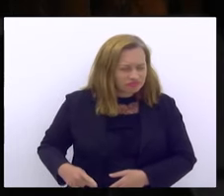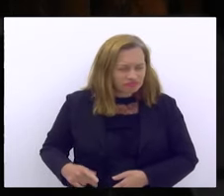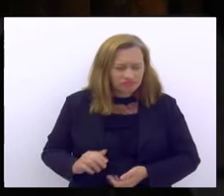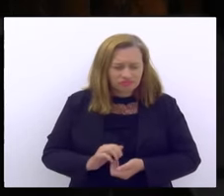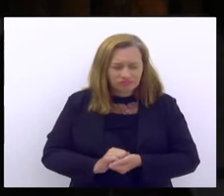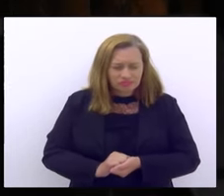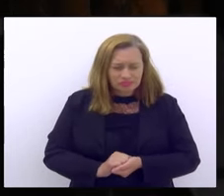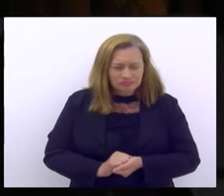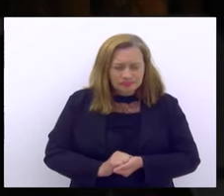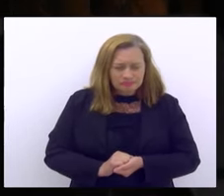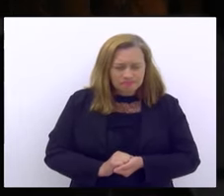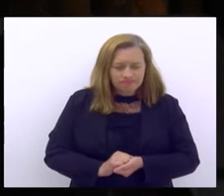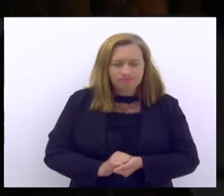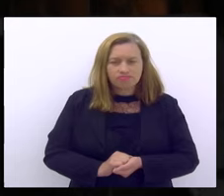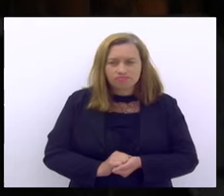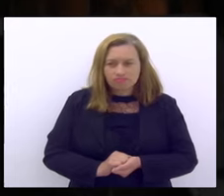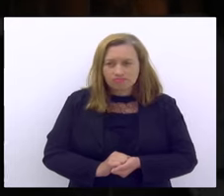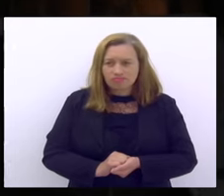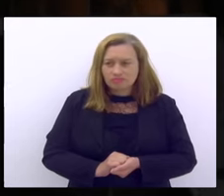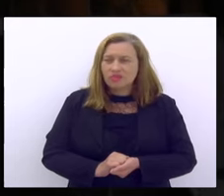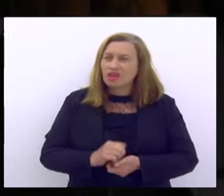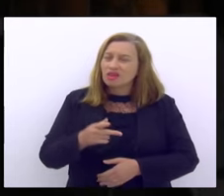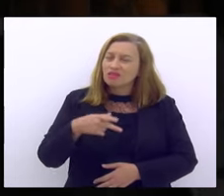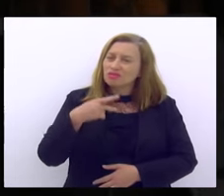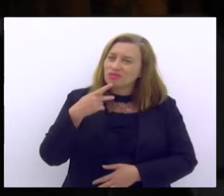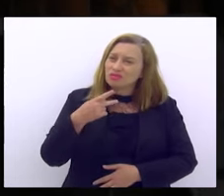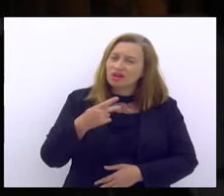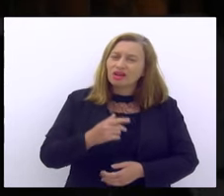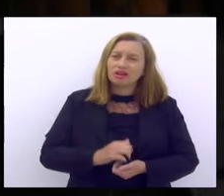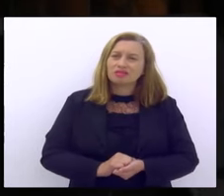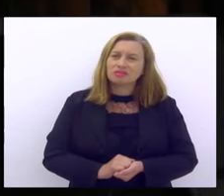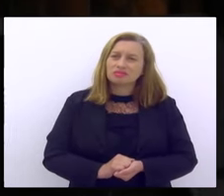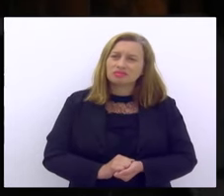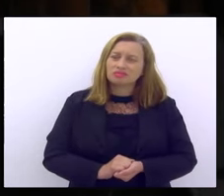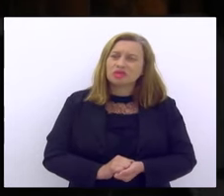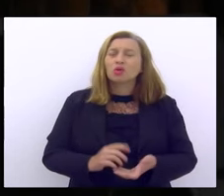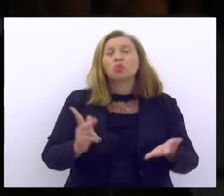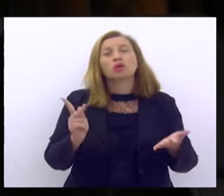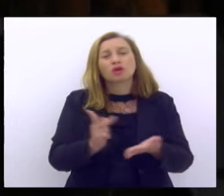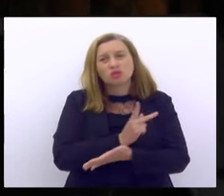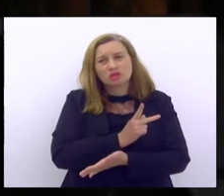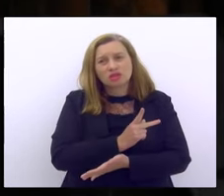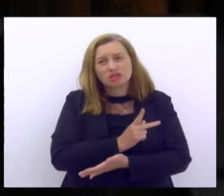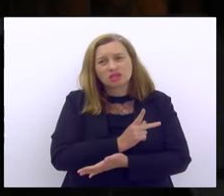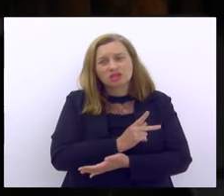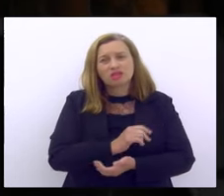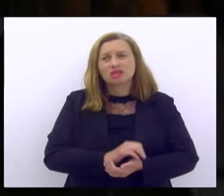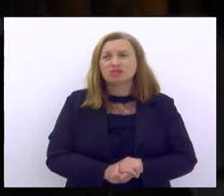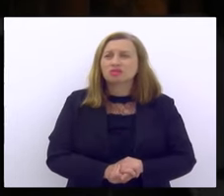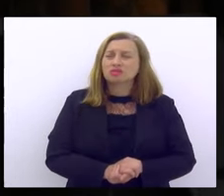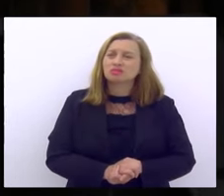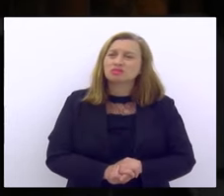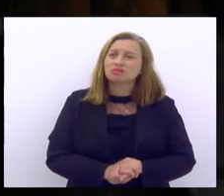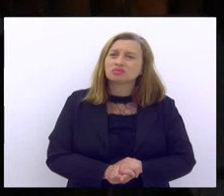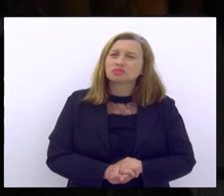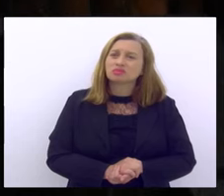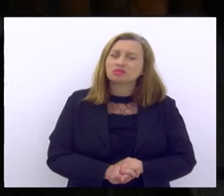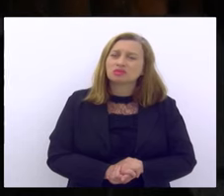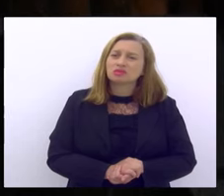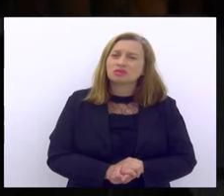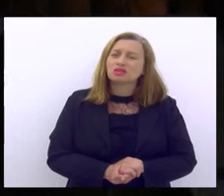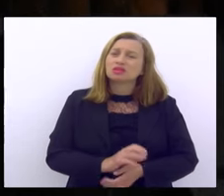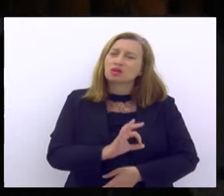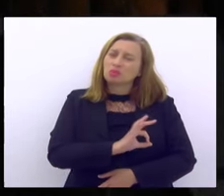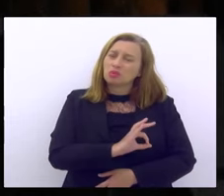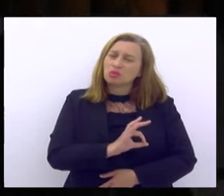meu tempo, fazer uma menção ao que aconteceu, uma nota da